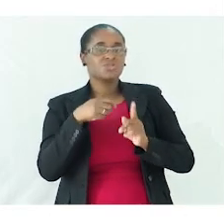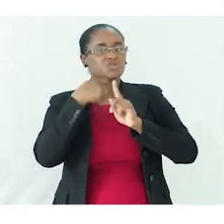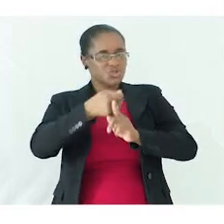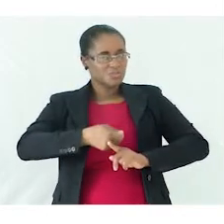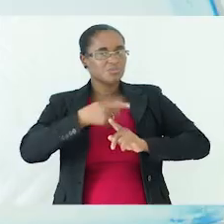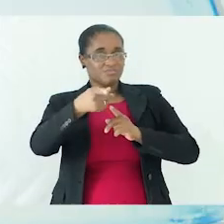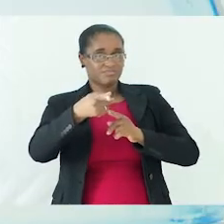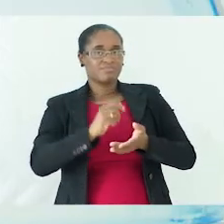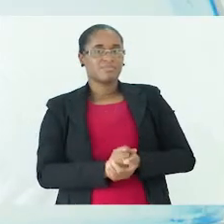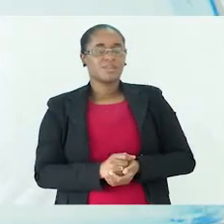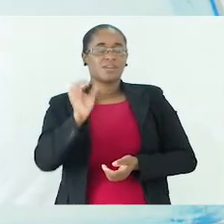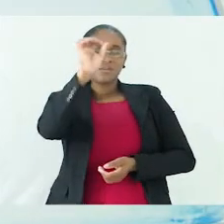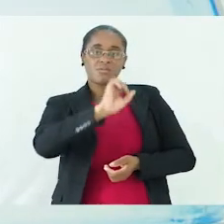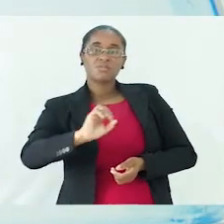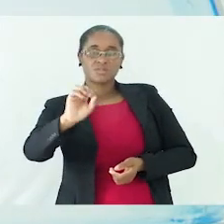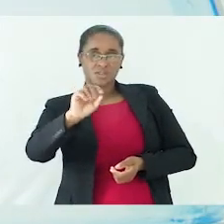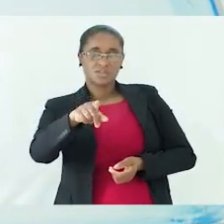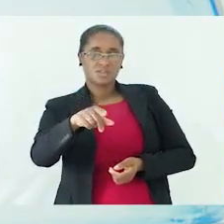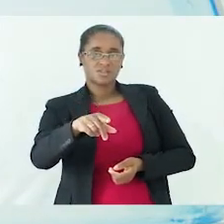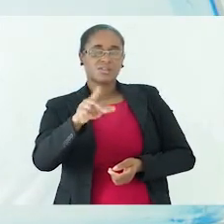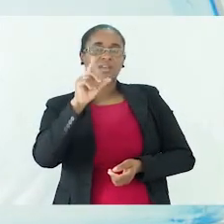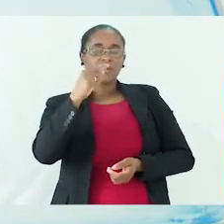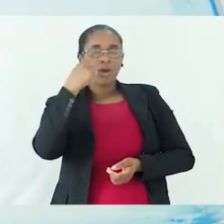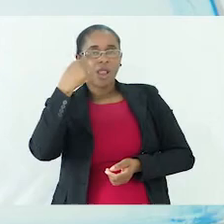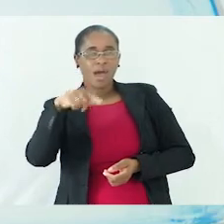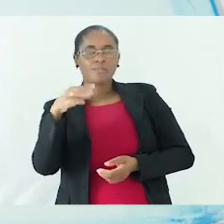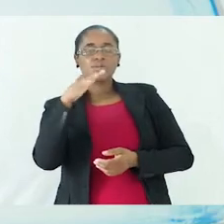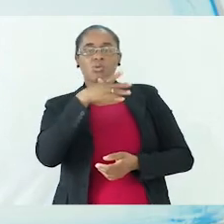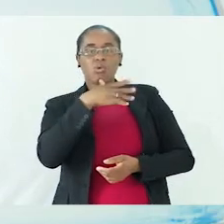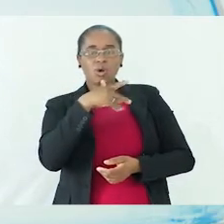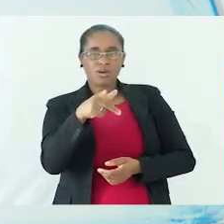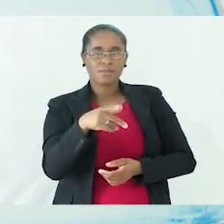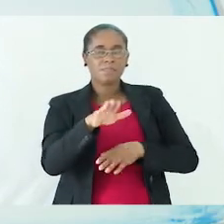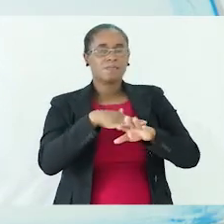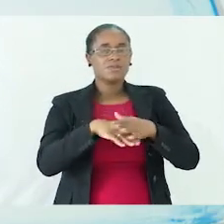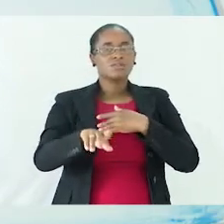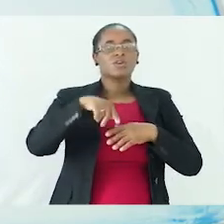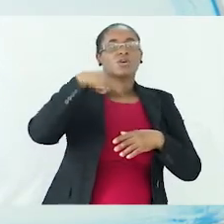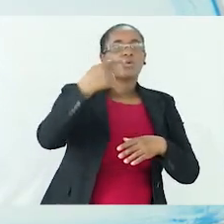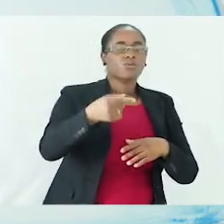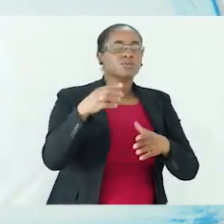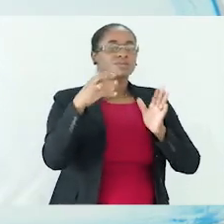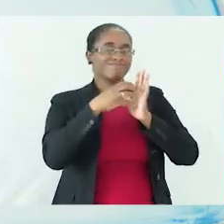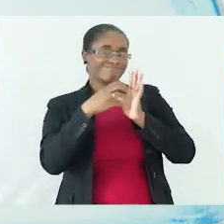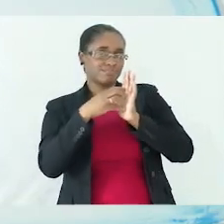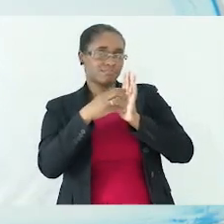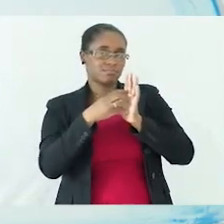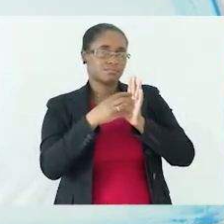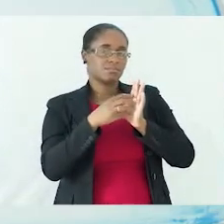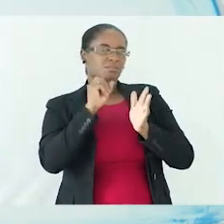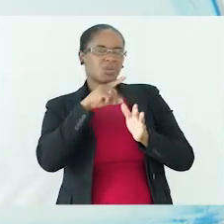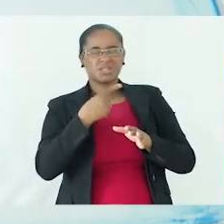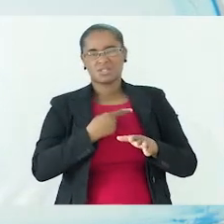substantivo comum. Agora, vamos outra vez à tela para percebermos como é